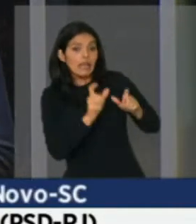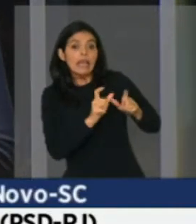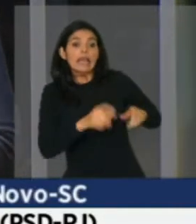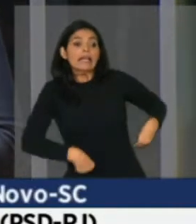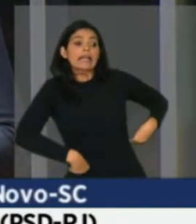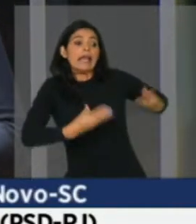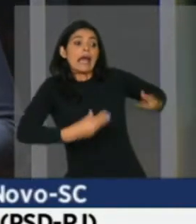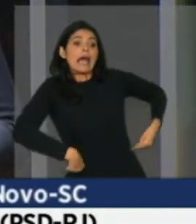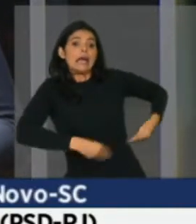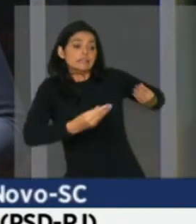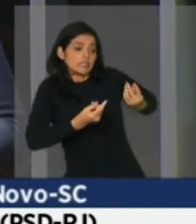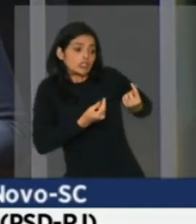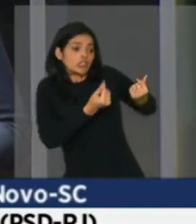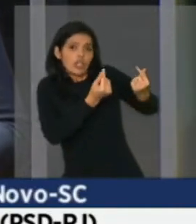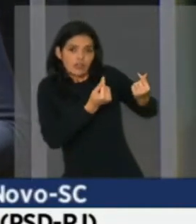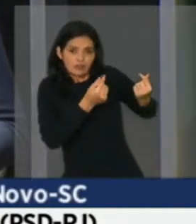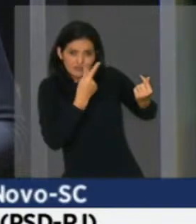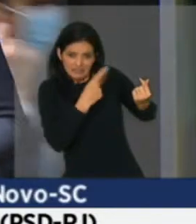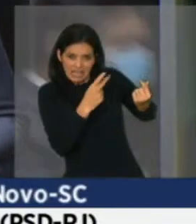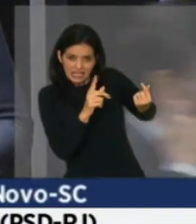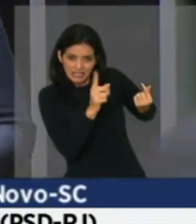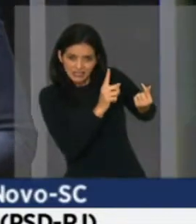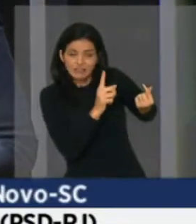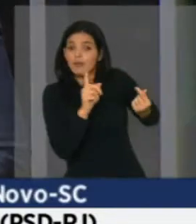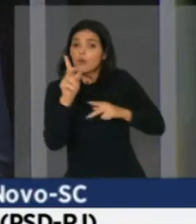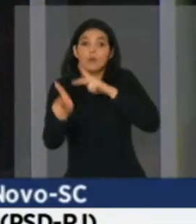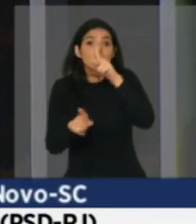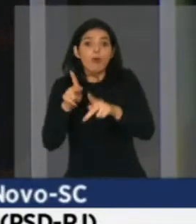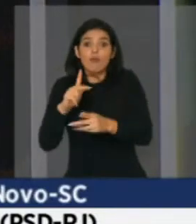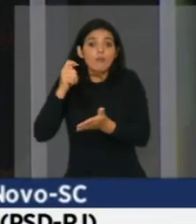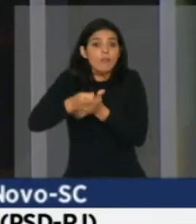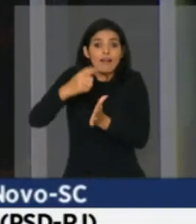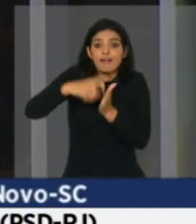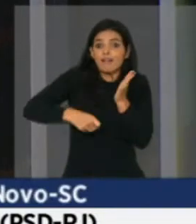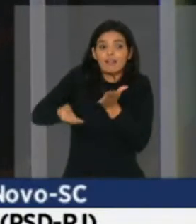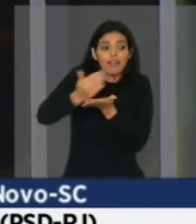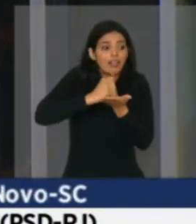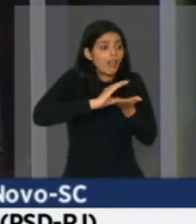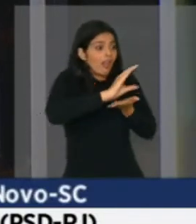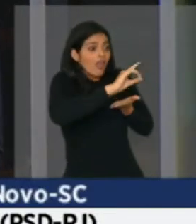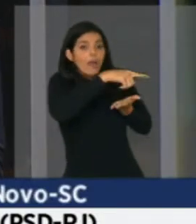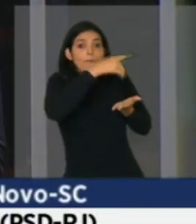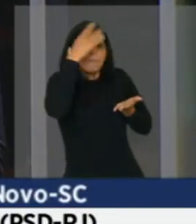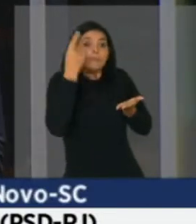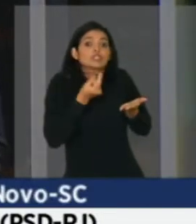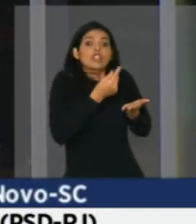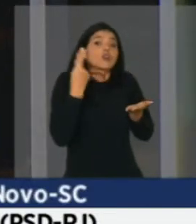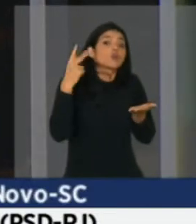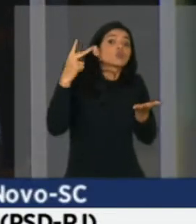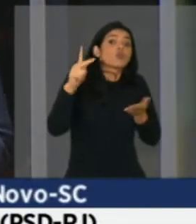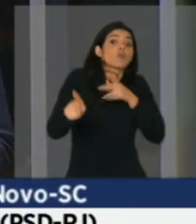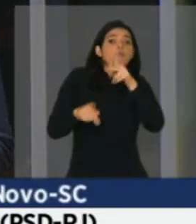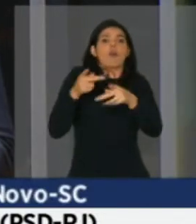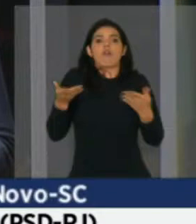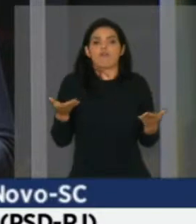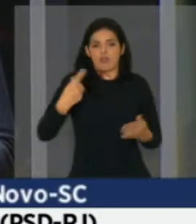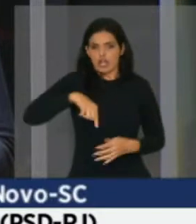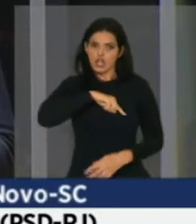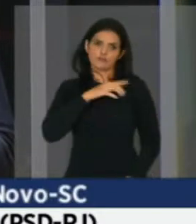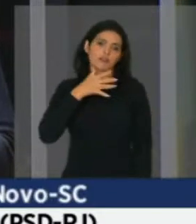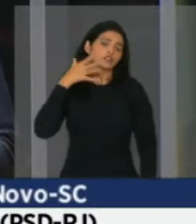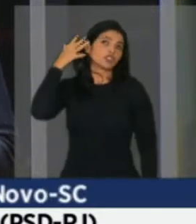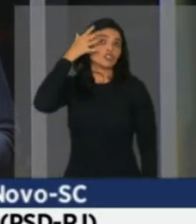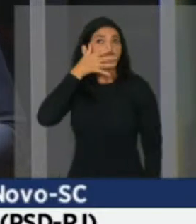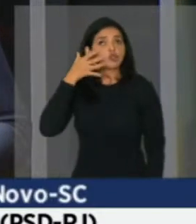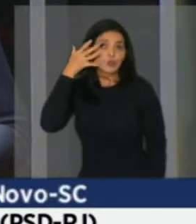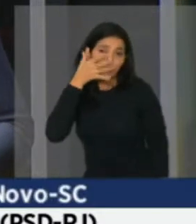para fazer regras e leis para elas obedecerem. Enquanto nós usarmos o discurso de